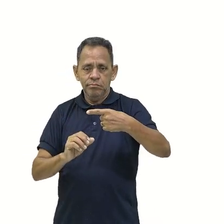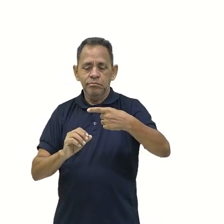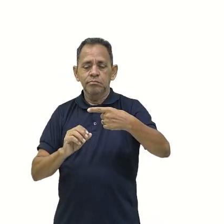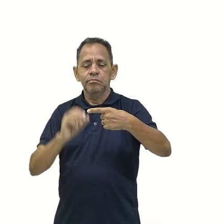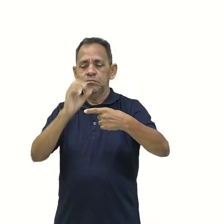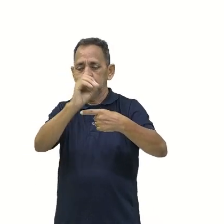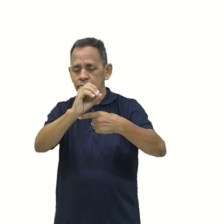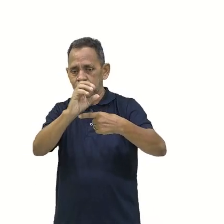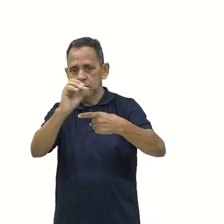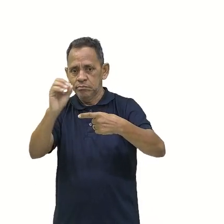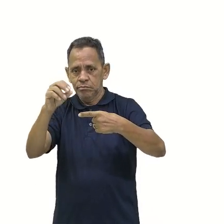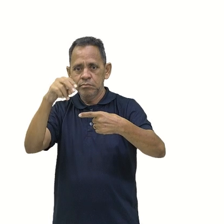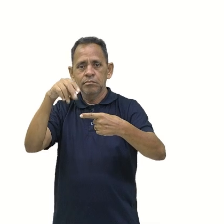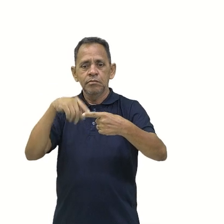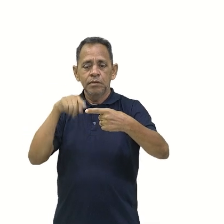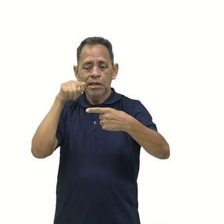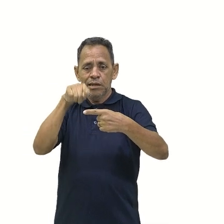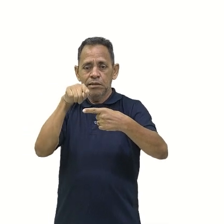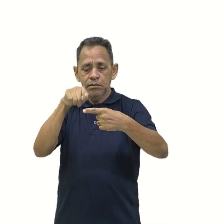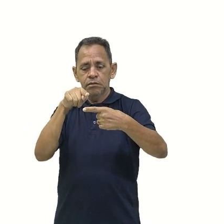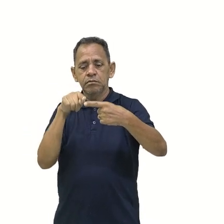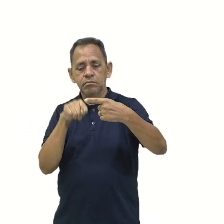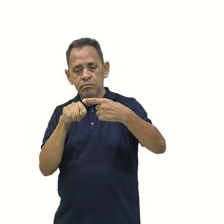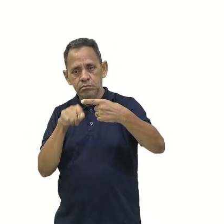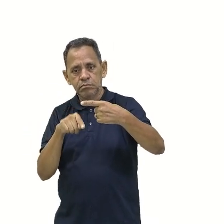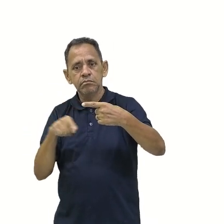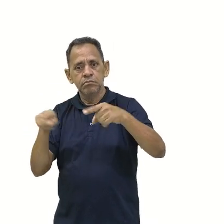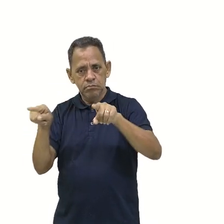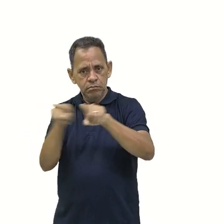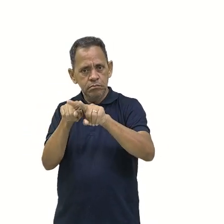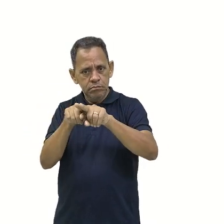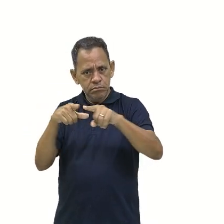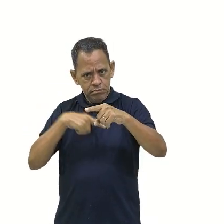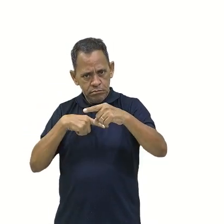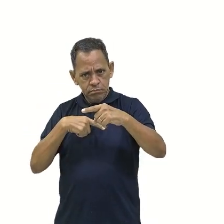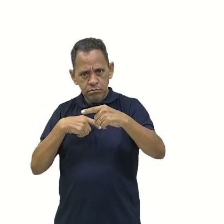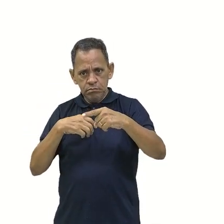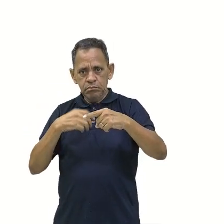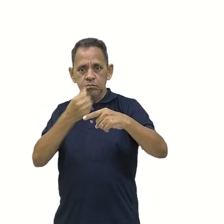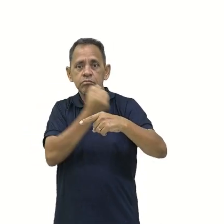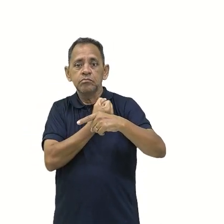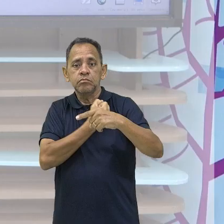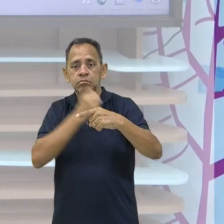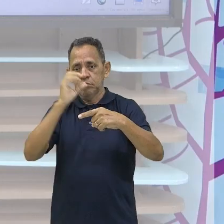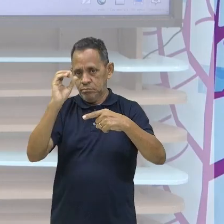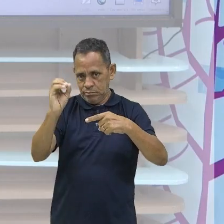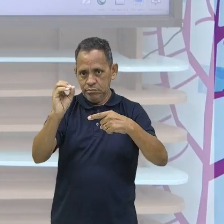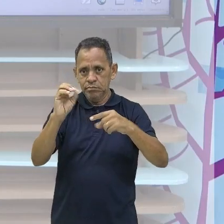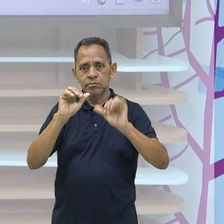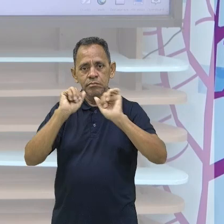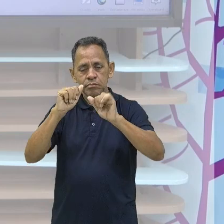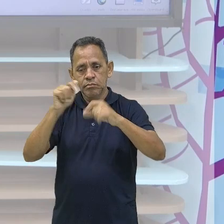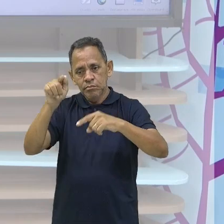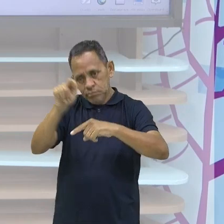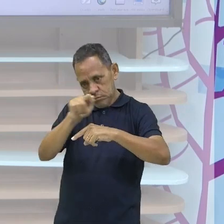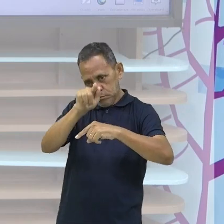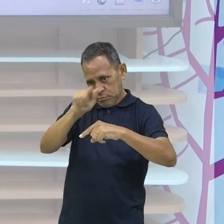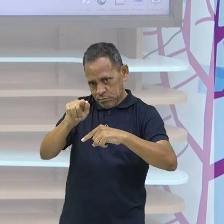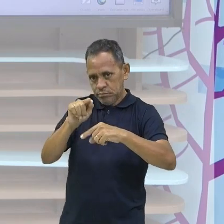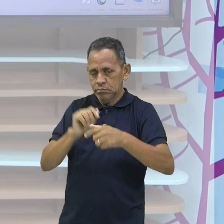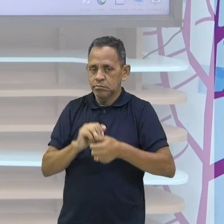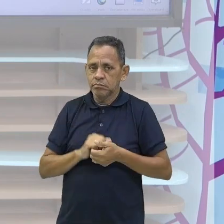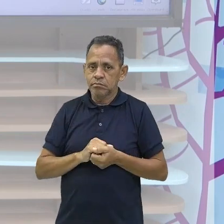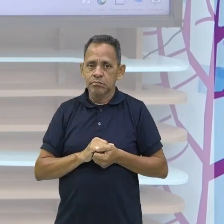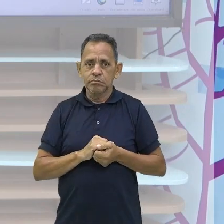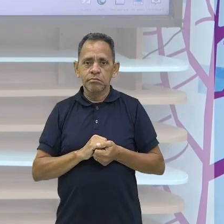numerador quanto no denominador, tá? Observou que você tem ali zeros na parte de cima e na parte de baixo da